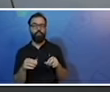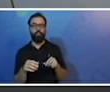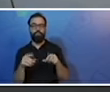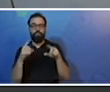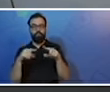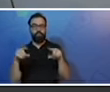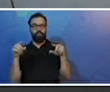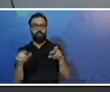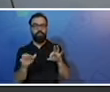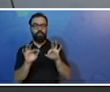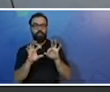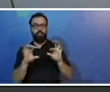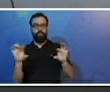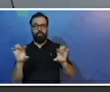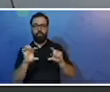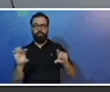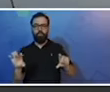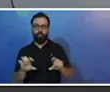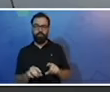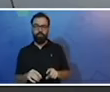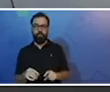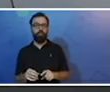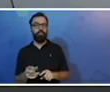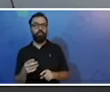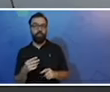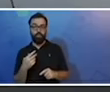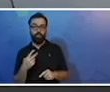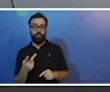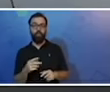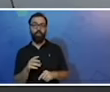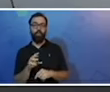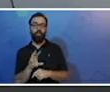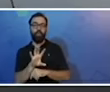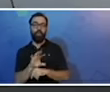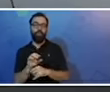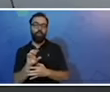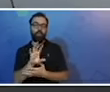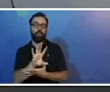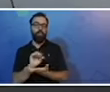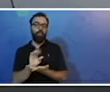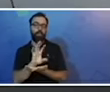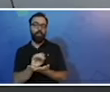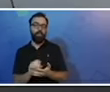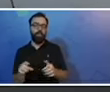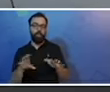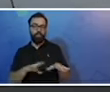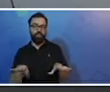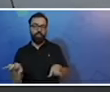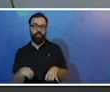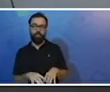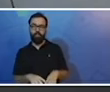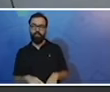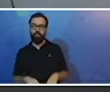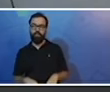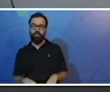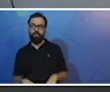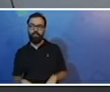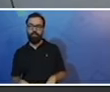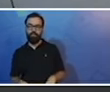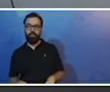Nós vamos imitando o movimento do corpo conforme os versos a gente vai imitar o que a música tá pedindo